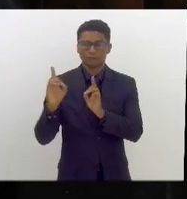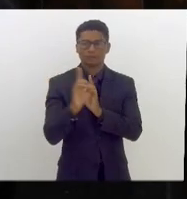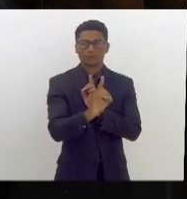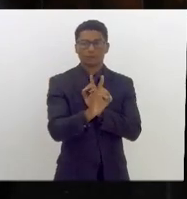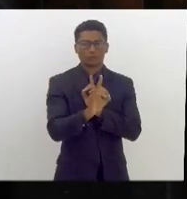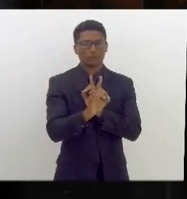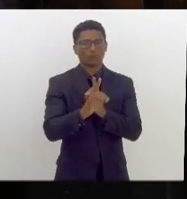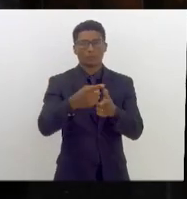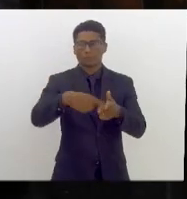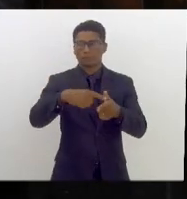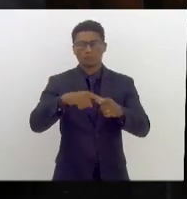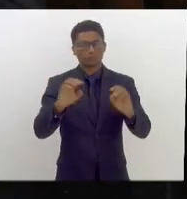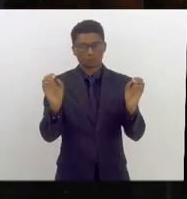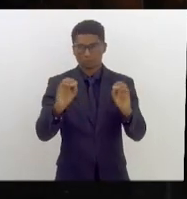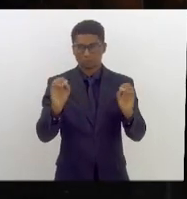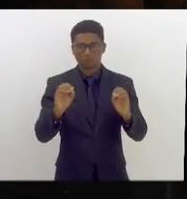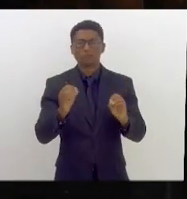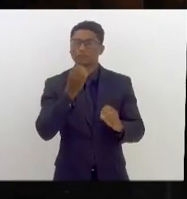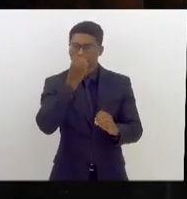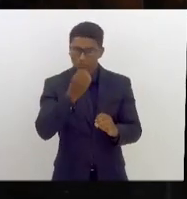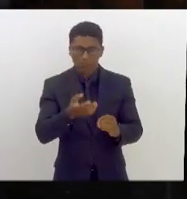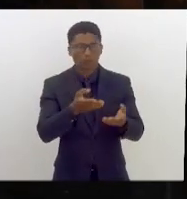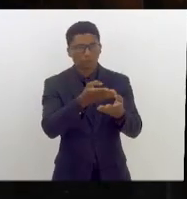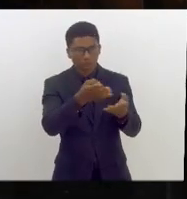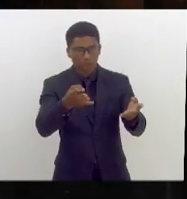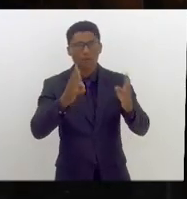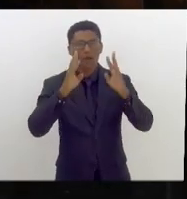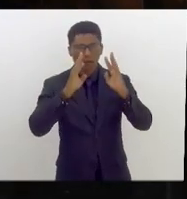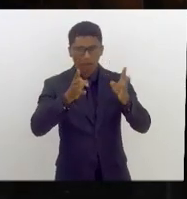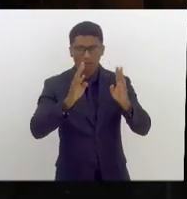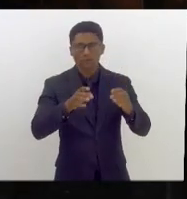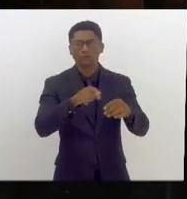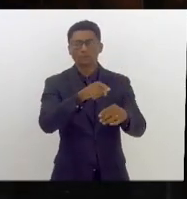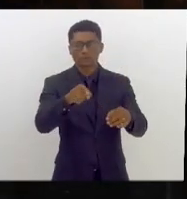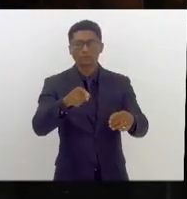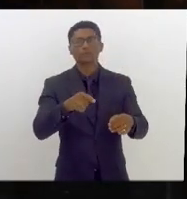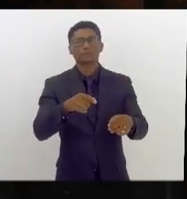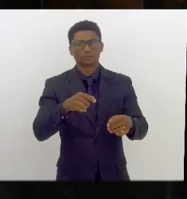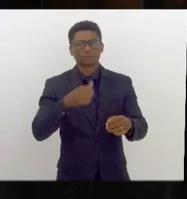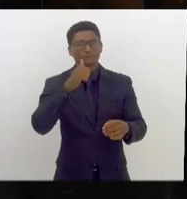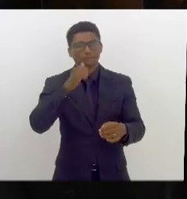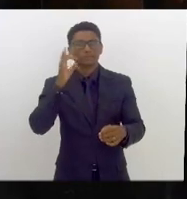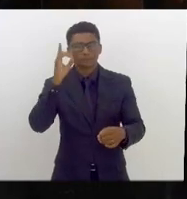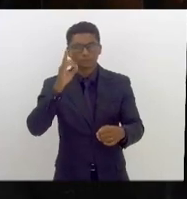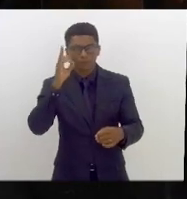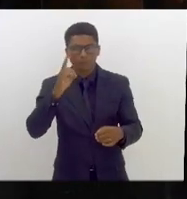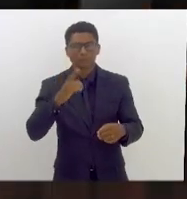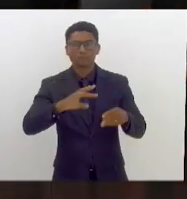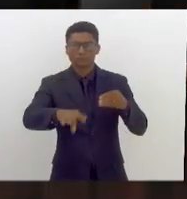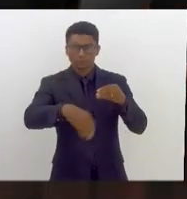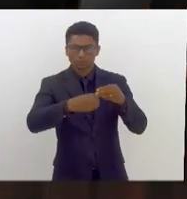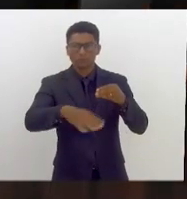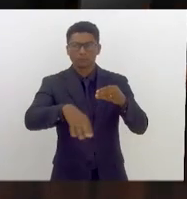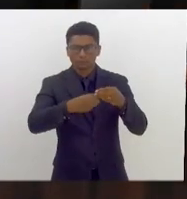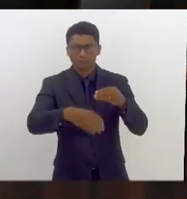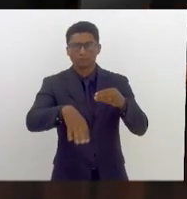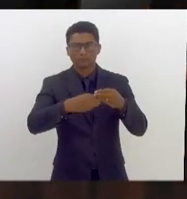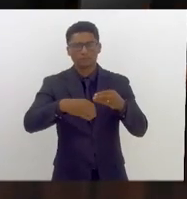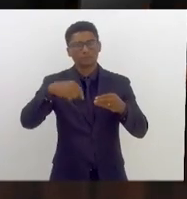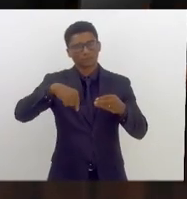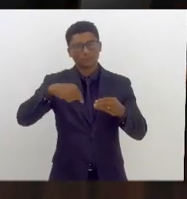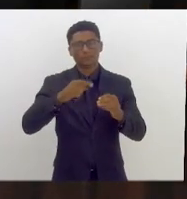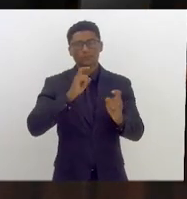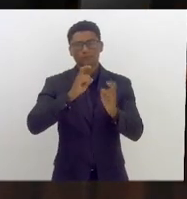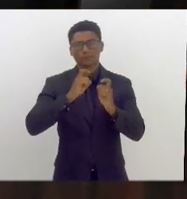problema nenhum, uma alegria ouvi-las, né, as contribuições que têm para esses dois debates que vamos fazer, que já estamos fazendo. E eu